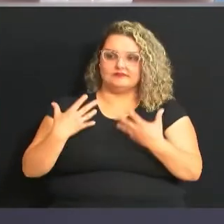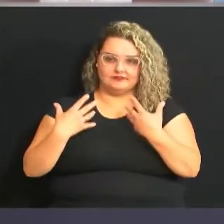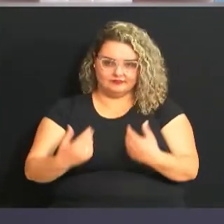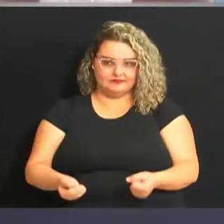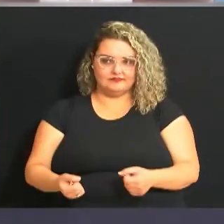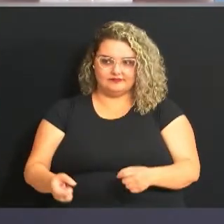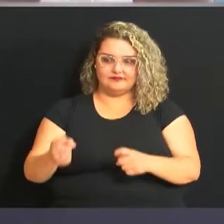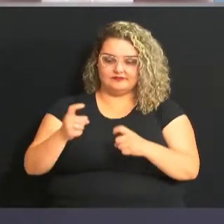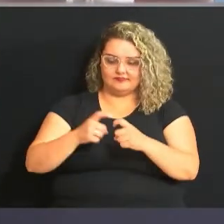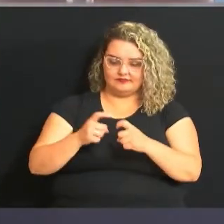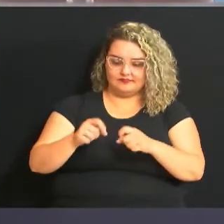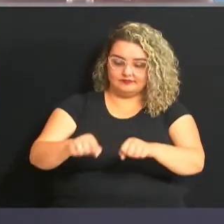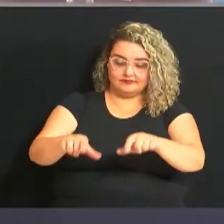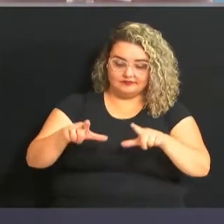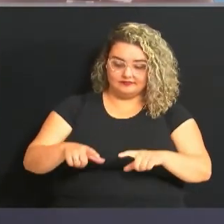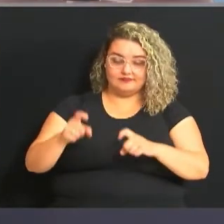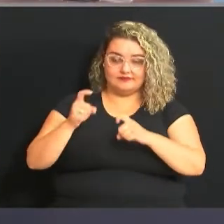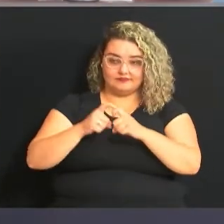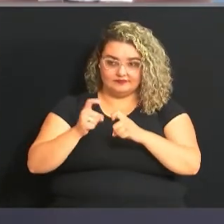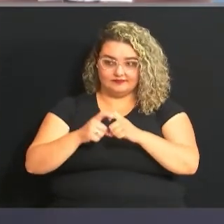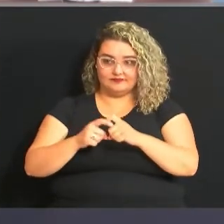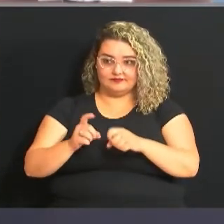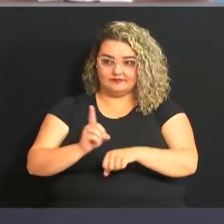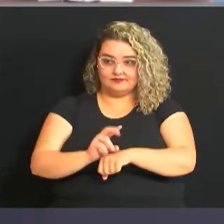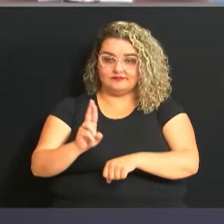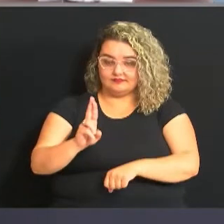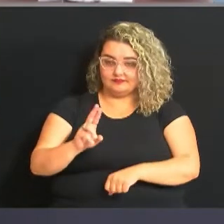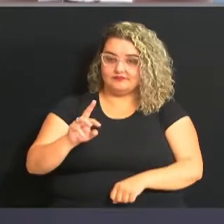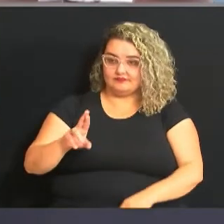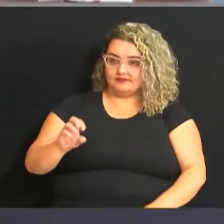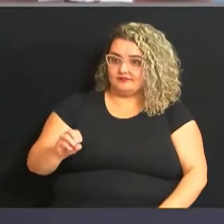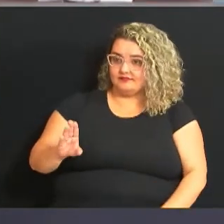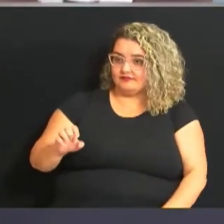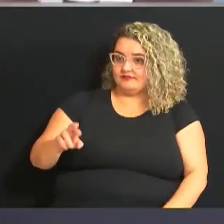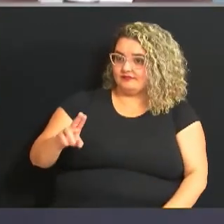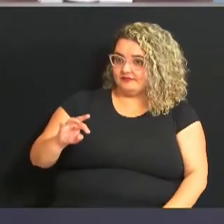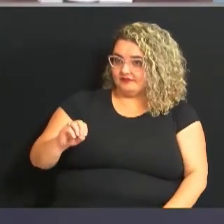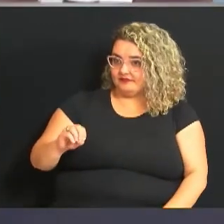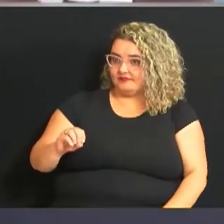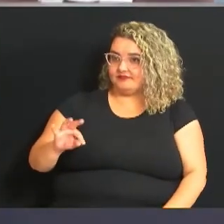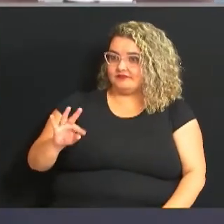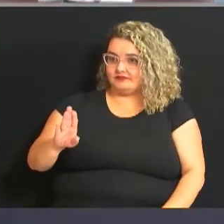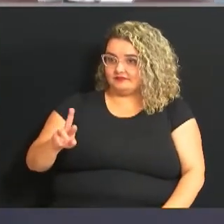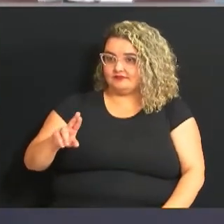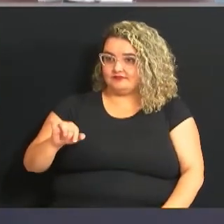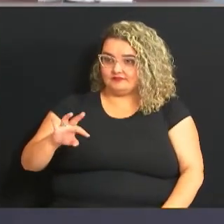a respeito da falta de medicamentos na rede municipal de saúde.